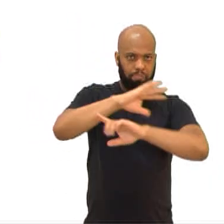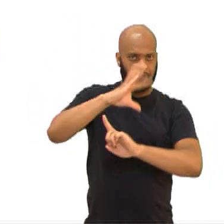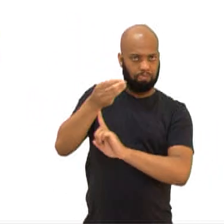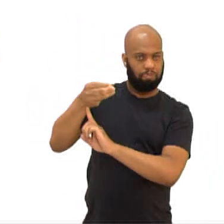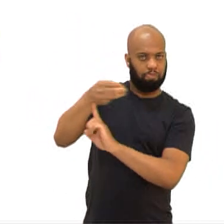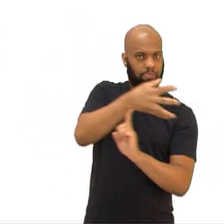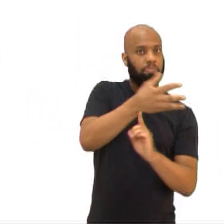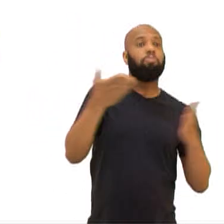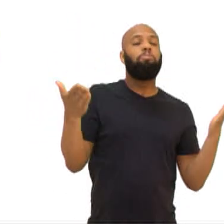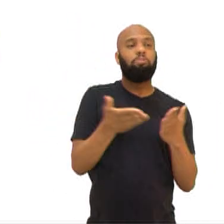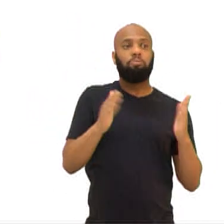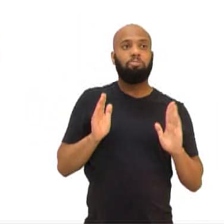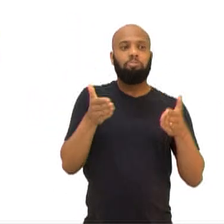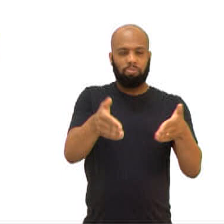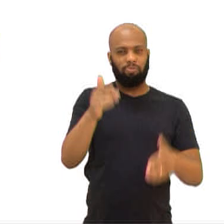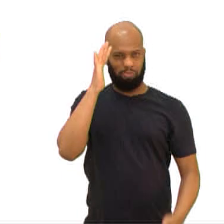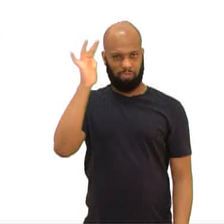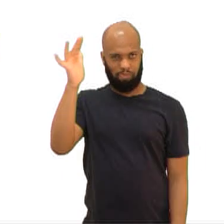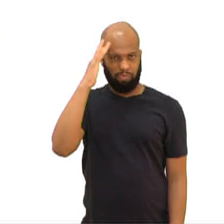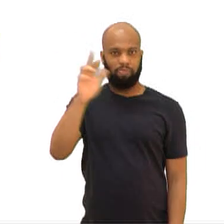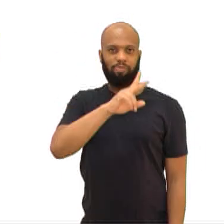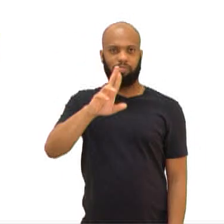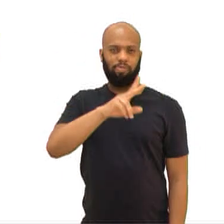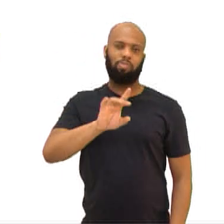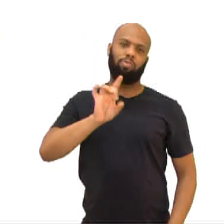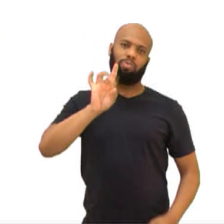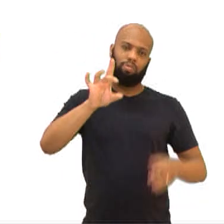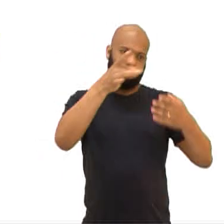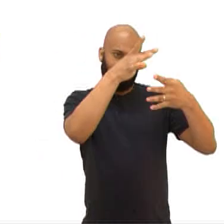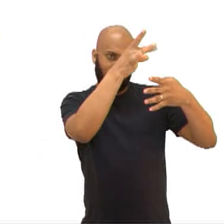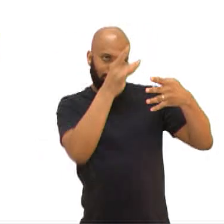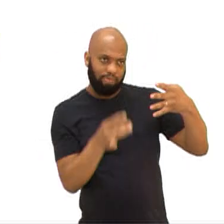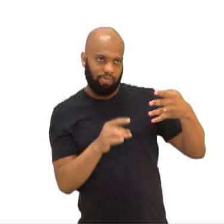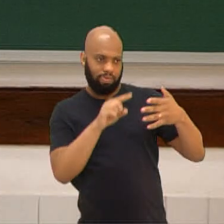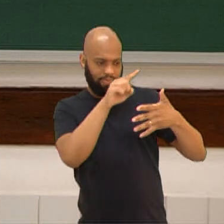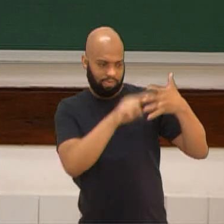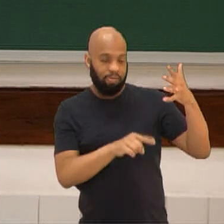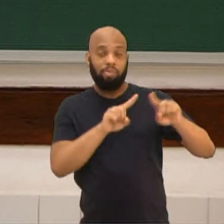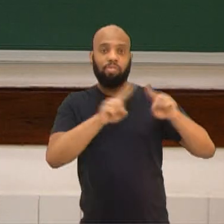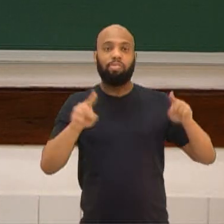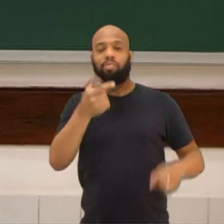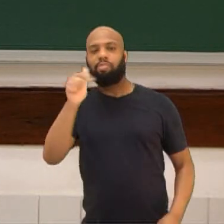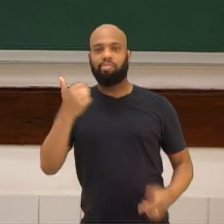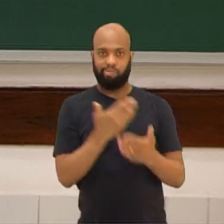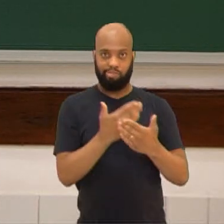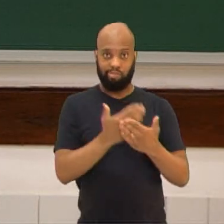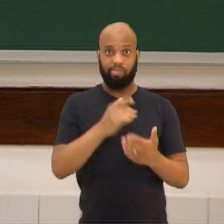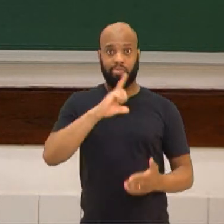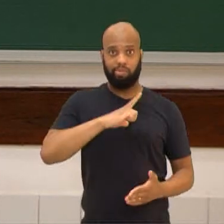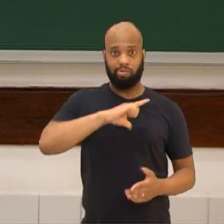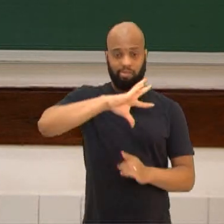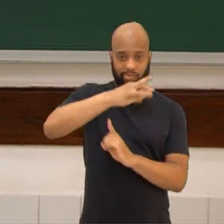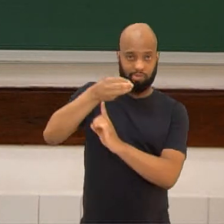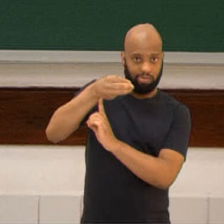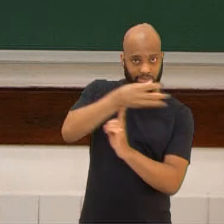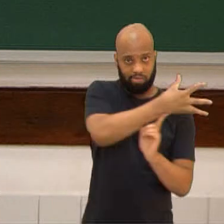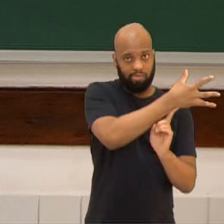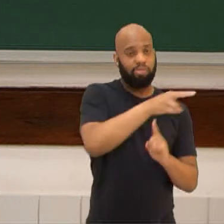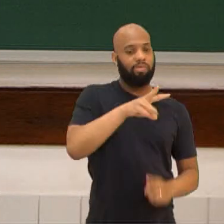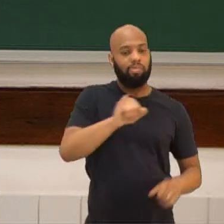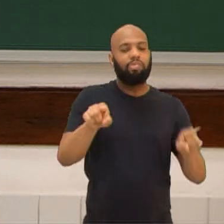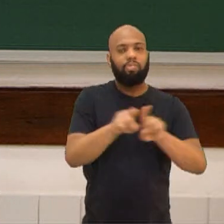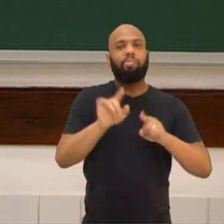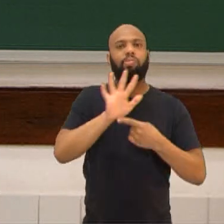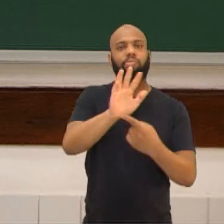Nessa aula a gente vai ficar mais na parte teórica, a gente não vai falar sobre eles. A gente vai ter a aula da semana que vem, a parte 2 da Semana de Arte Moderna. A gente vai falar de